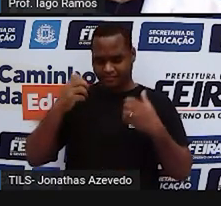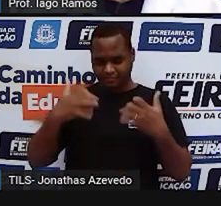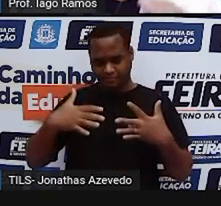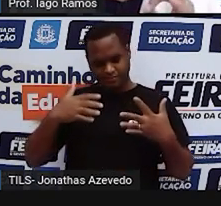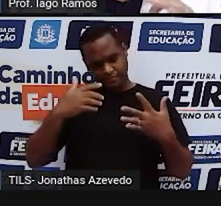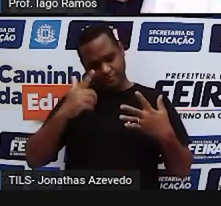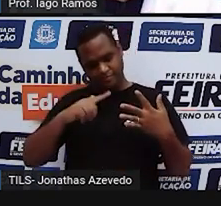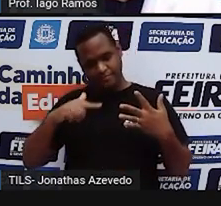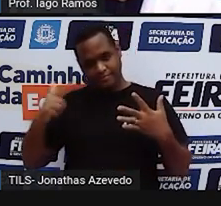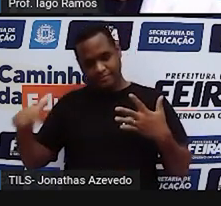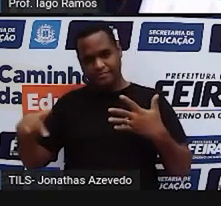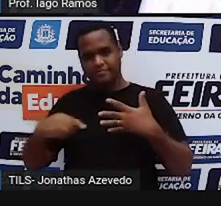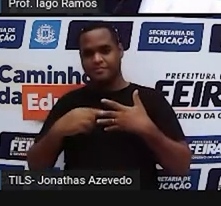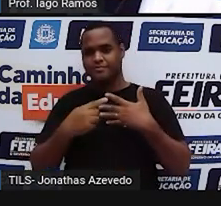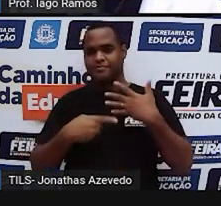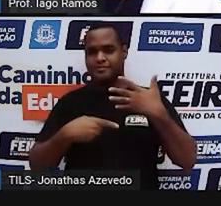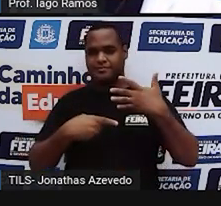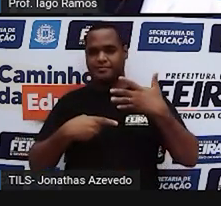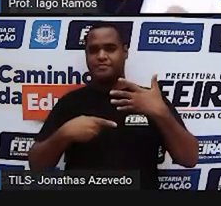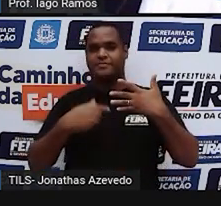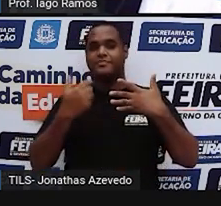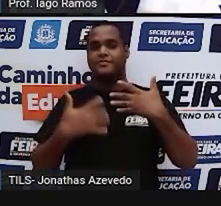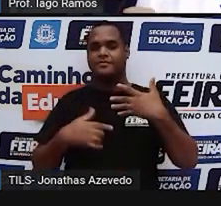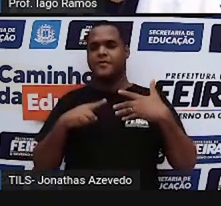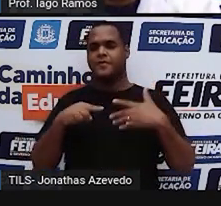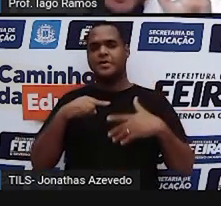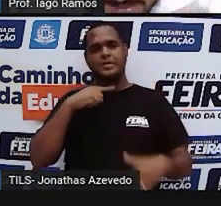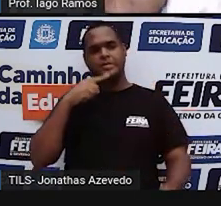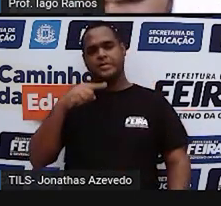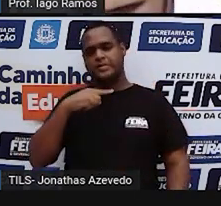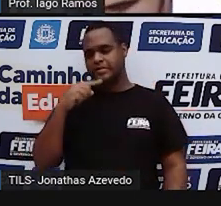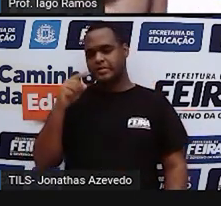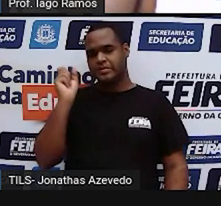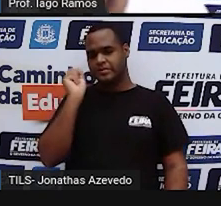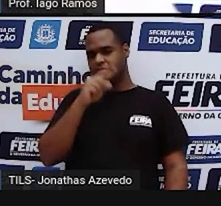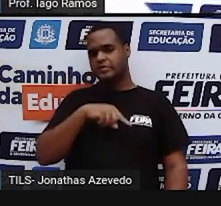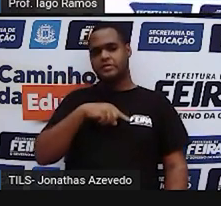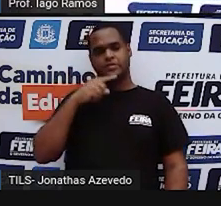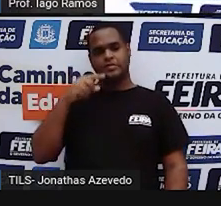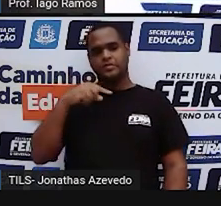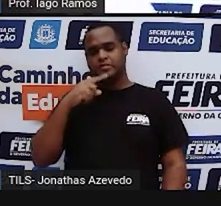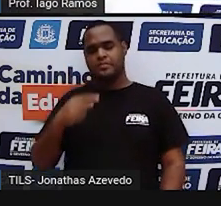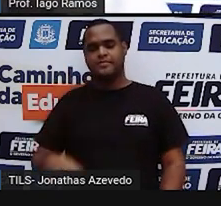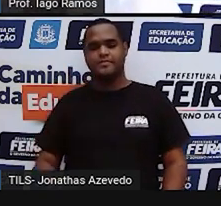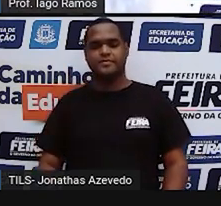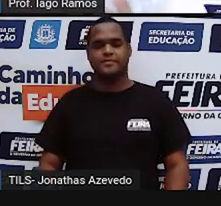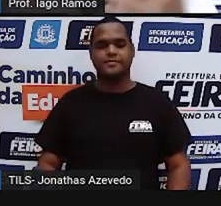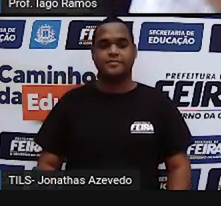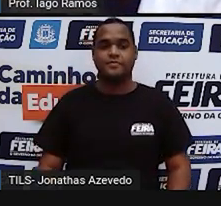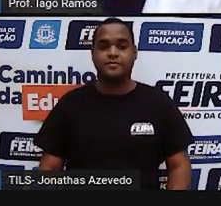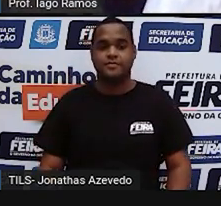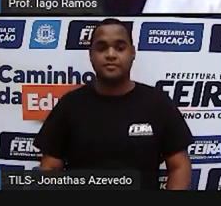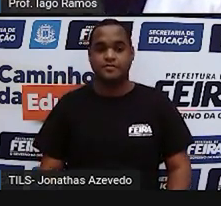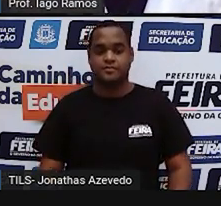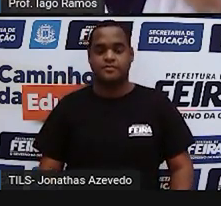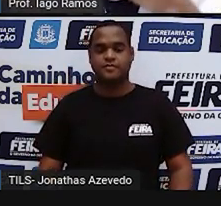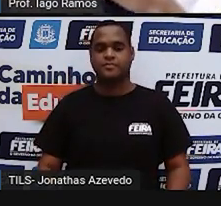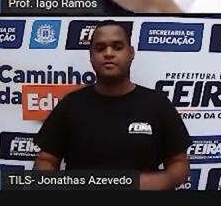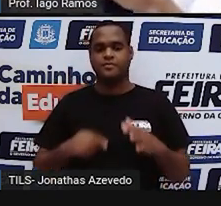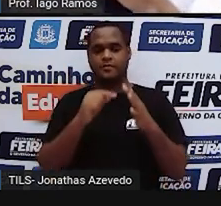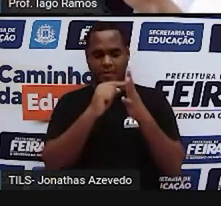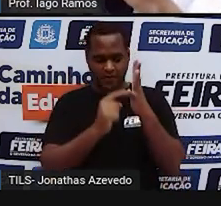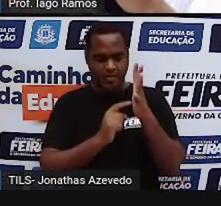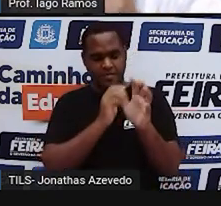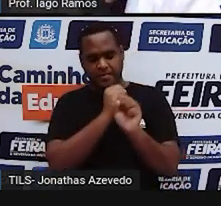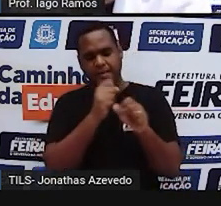passos de novo o caso você não tenha conseguido acompanhar certo é uma calculadora